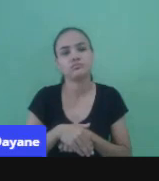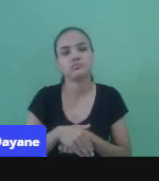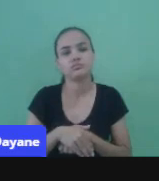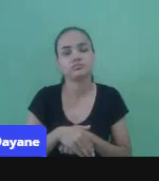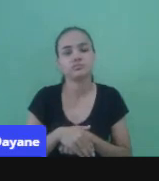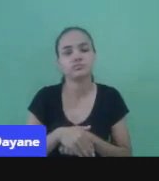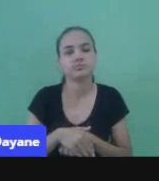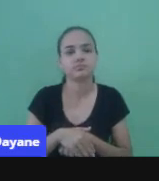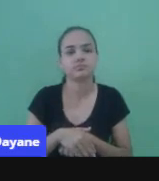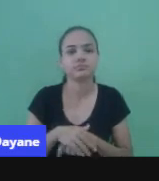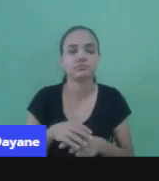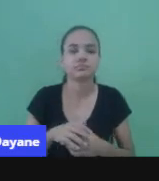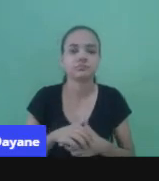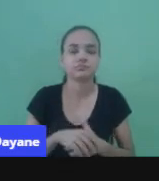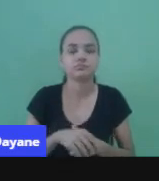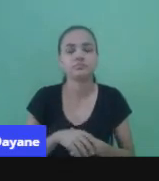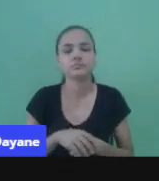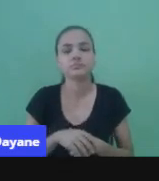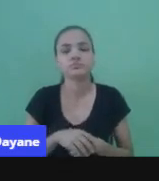órfãos, né? Dos filhotes